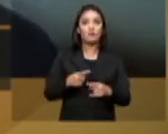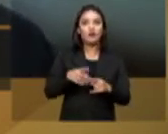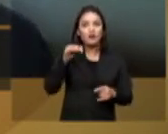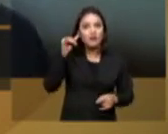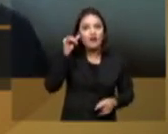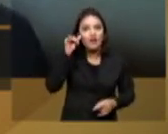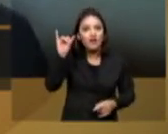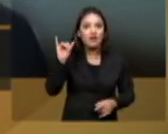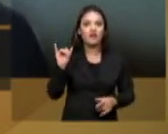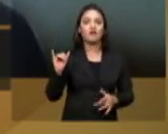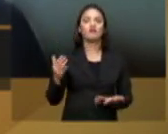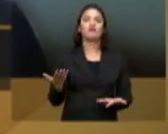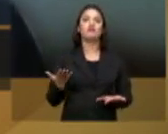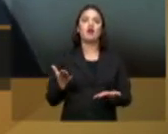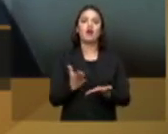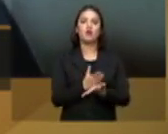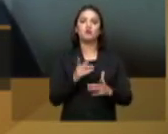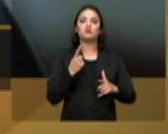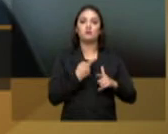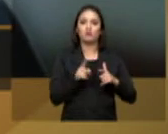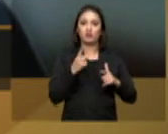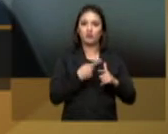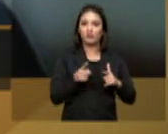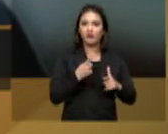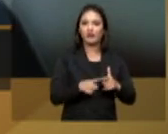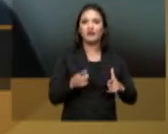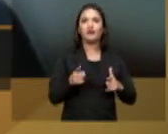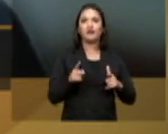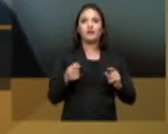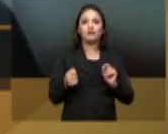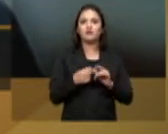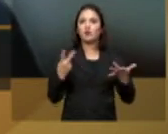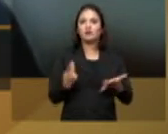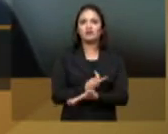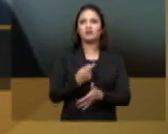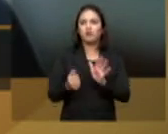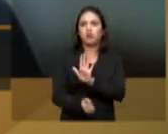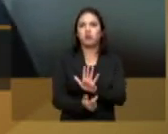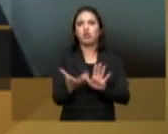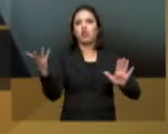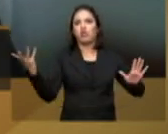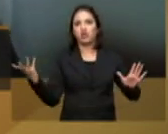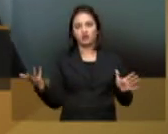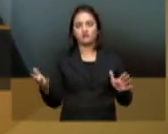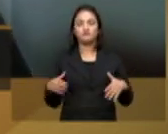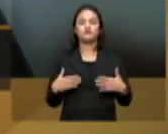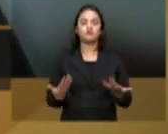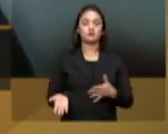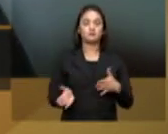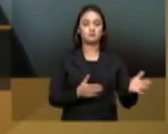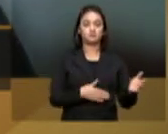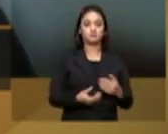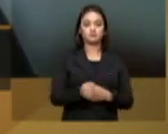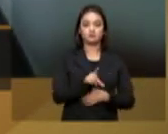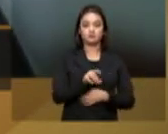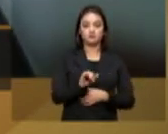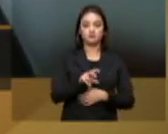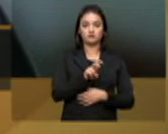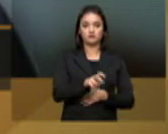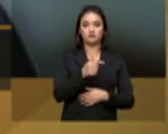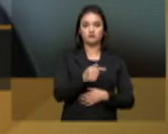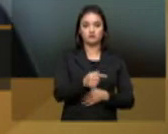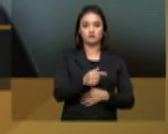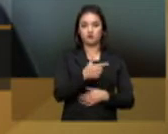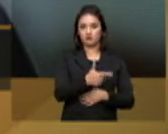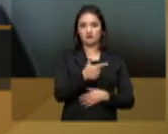sério risco de sua banalização. Pois bem, tanto na ação direta